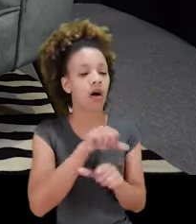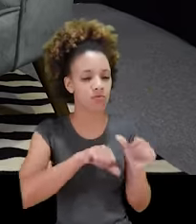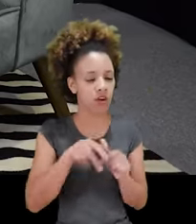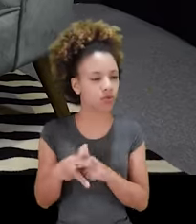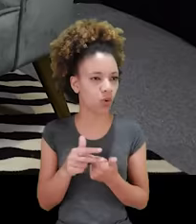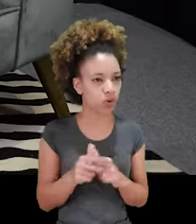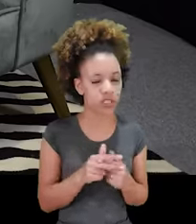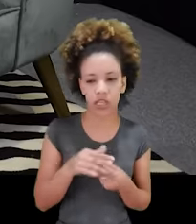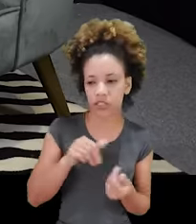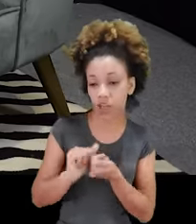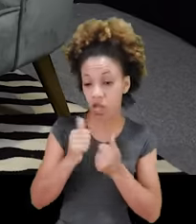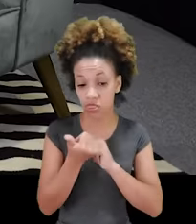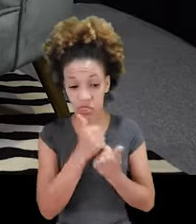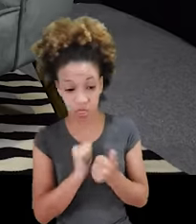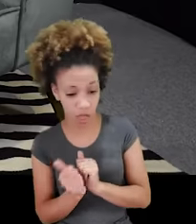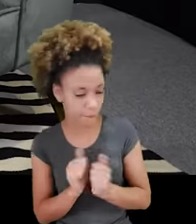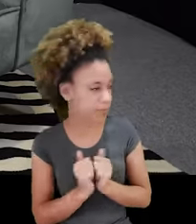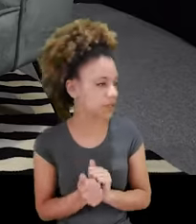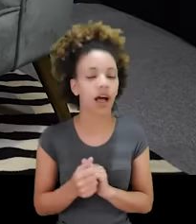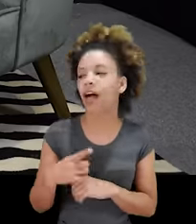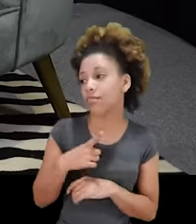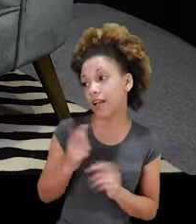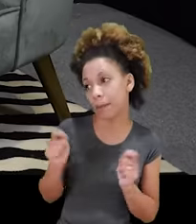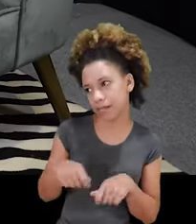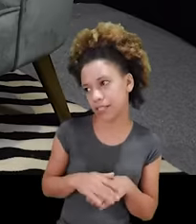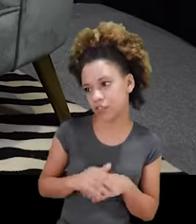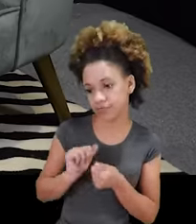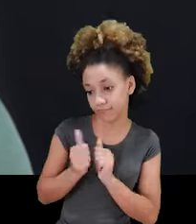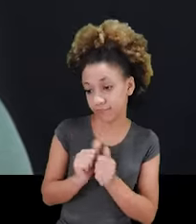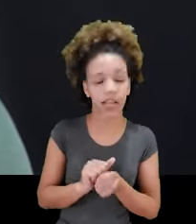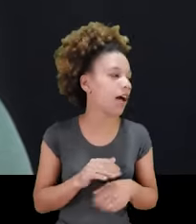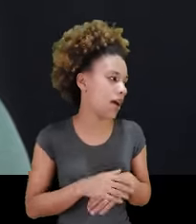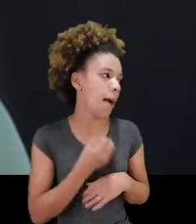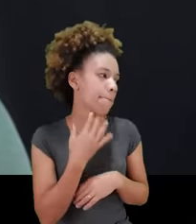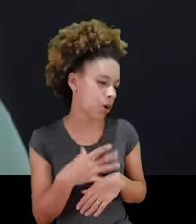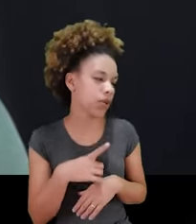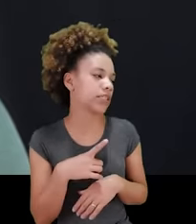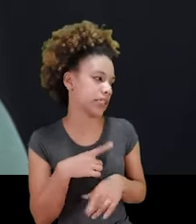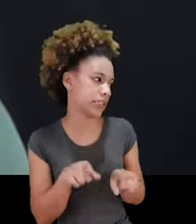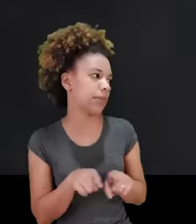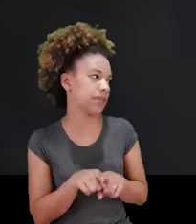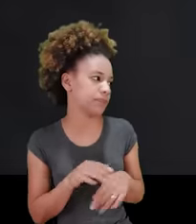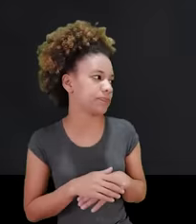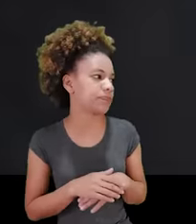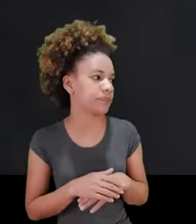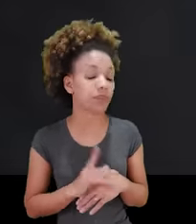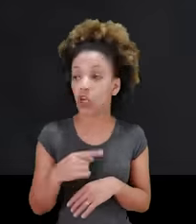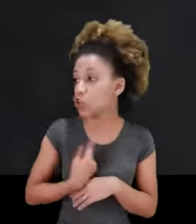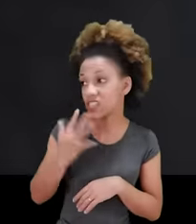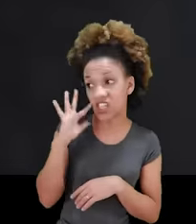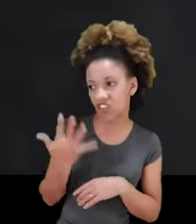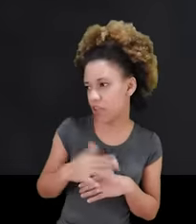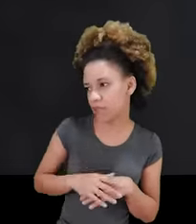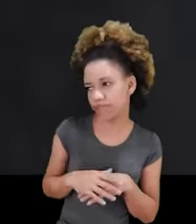nenhum, nós arranjamos aqui isto, nós improvisamos. Gente, nós temos essa capacidade. Obrigado, isso é uma coisa boa que a gente tem. Capacidade é uma habilidade. De desenrasca,